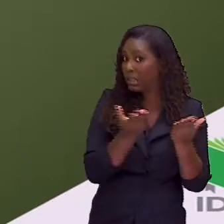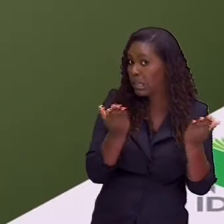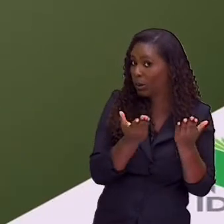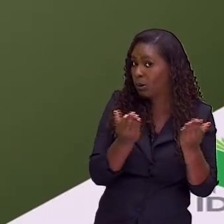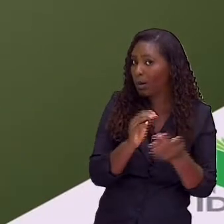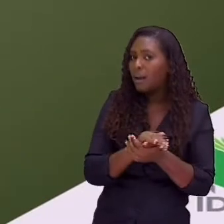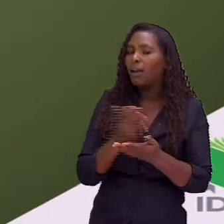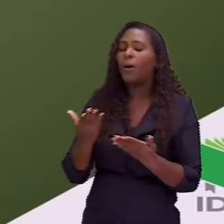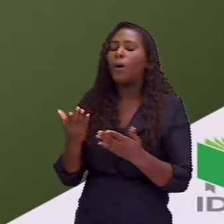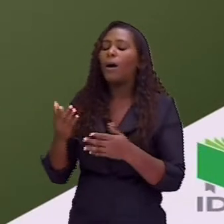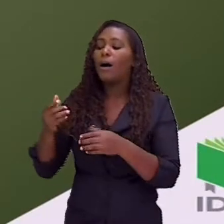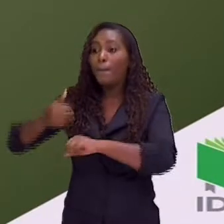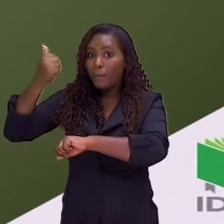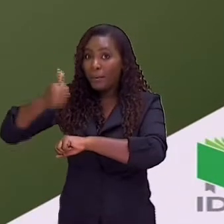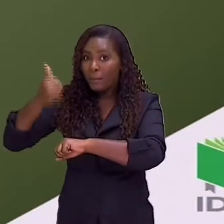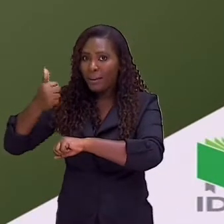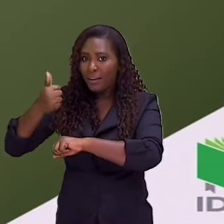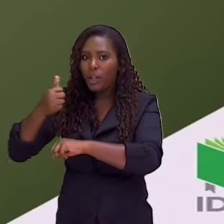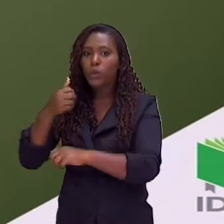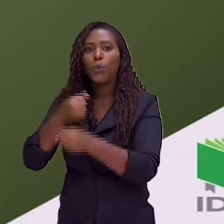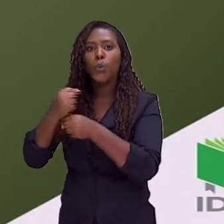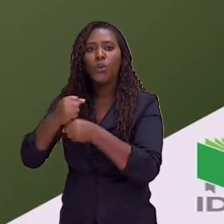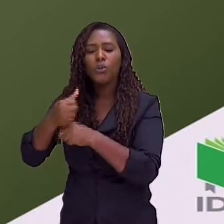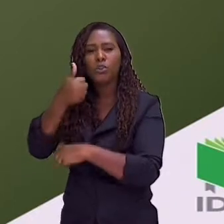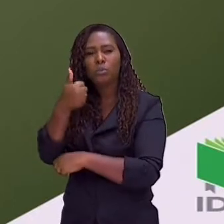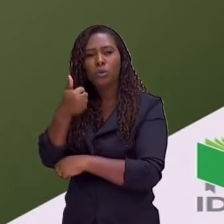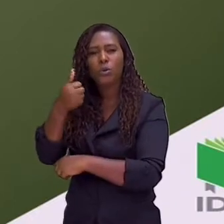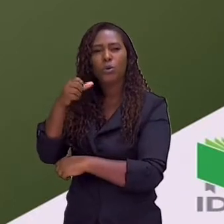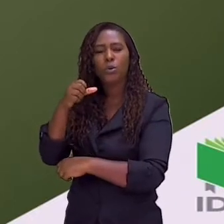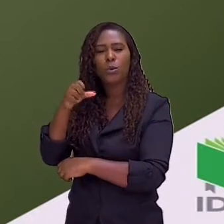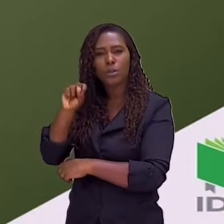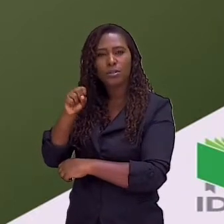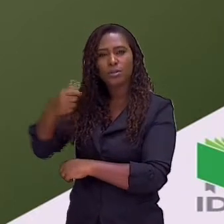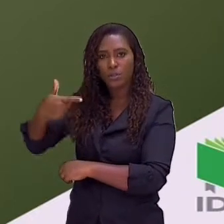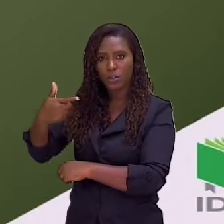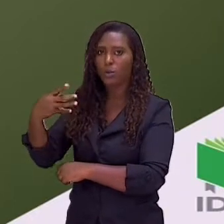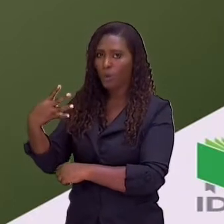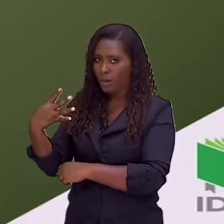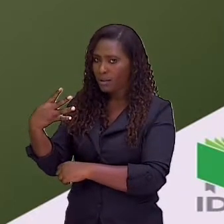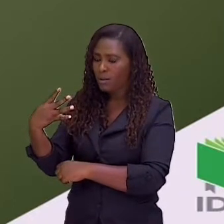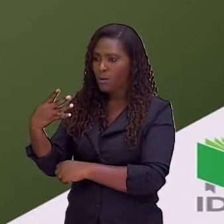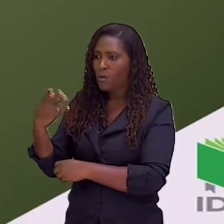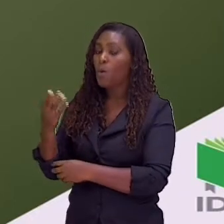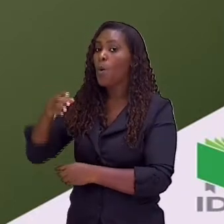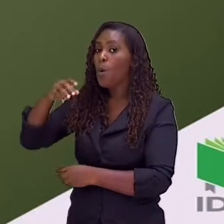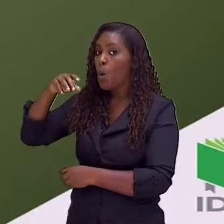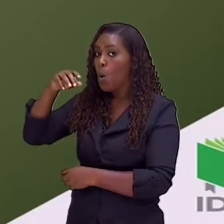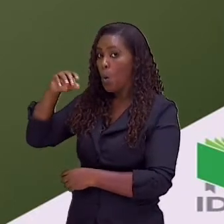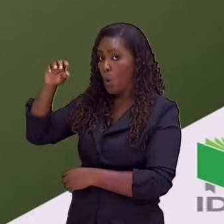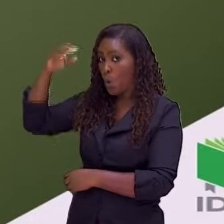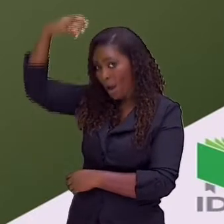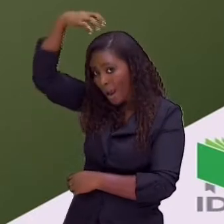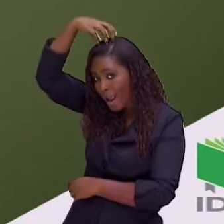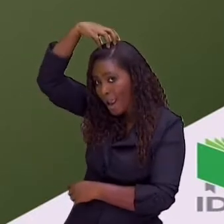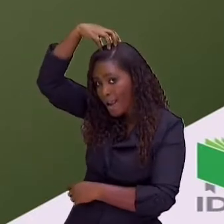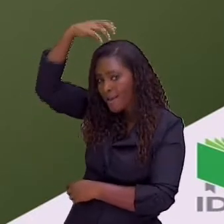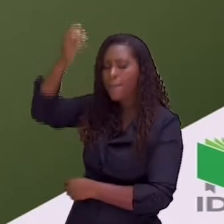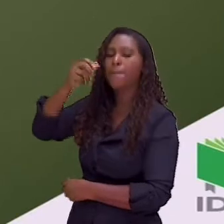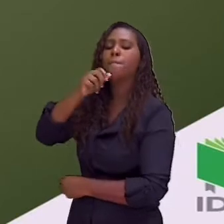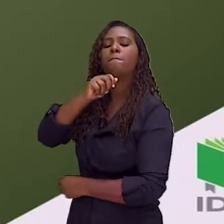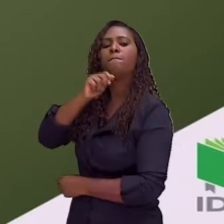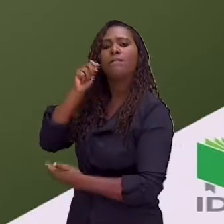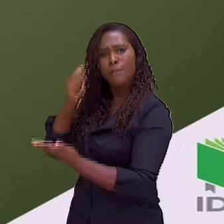foi outorgada e vamos ver a diferença entre a primeira e a atual. Venham comigo. A primeira foi